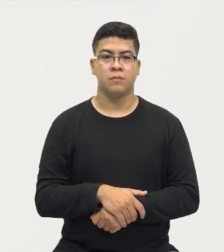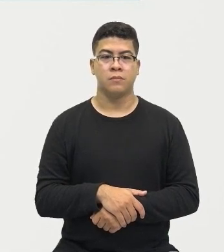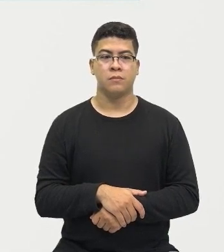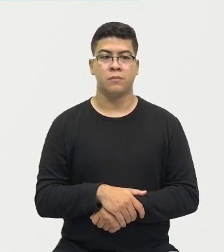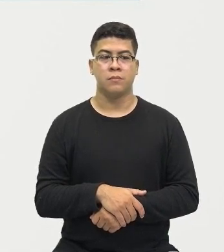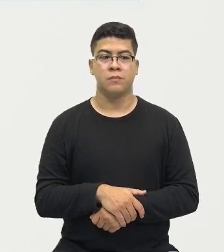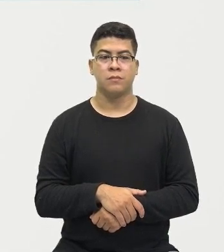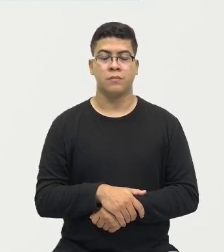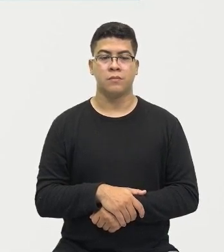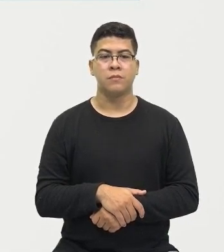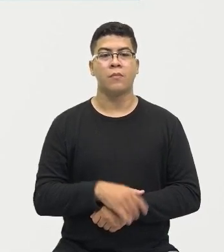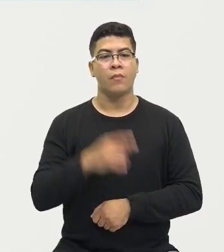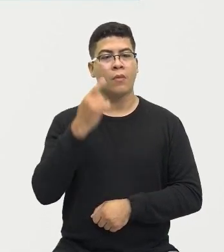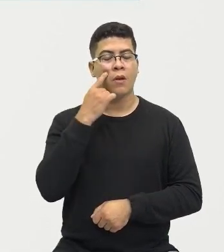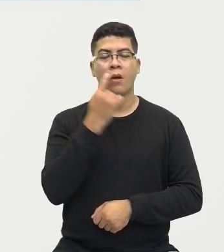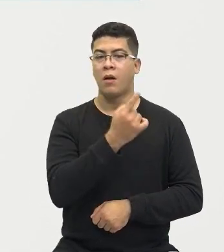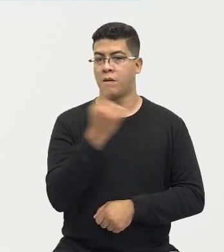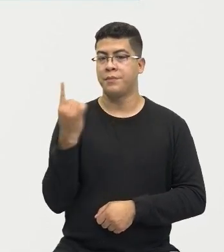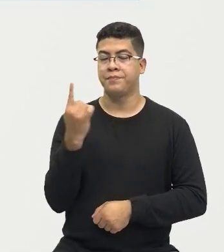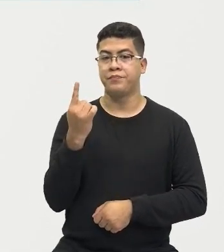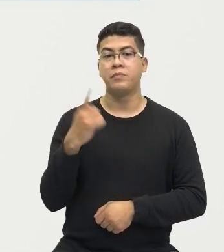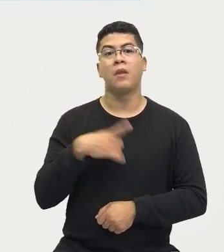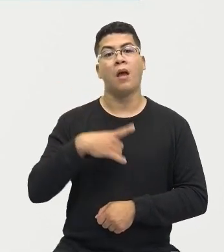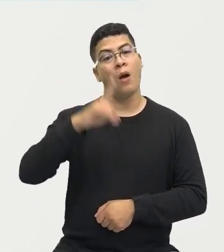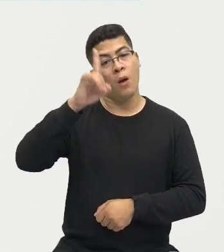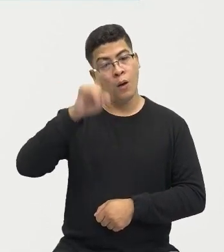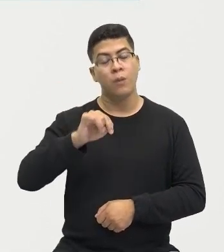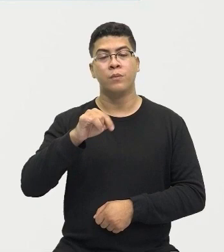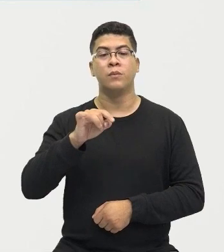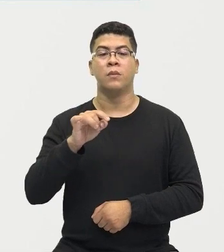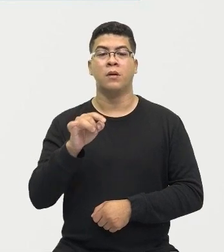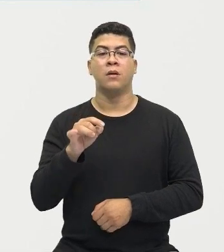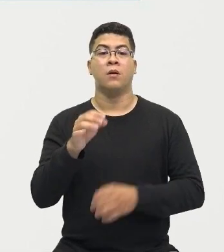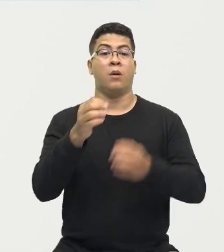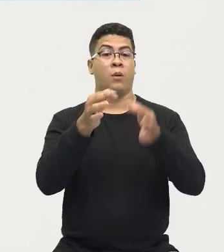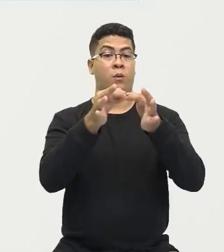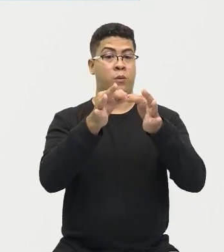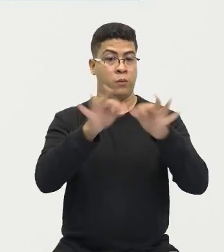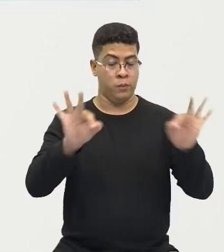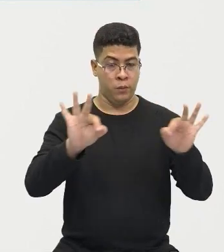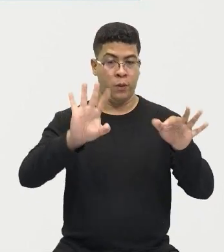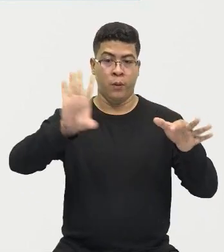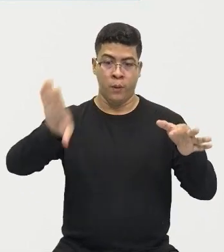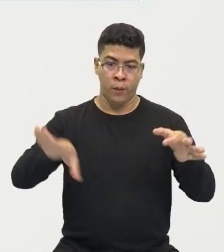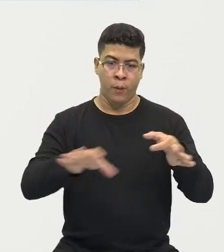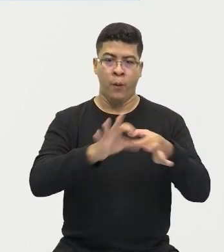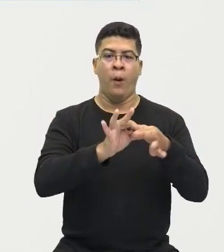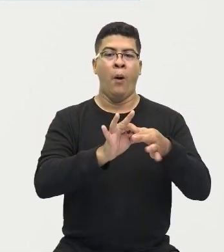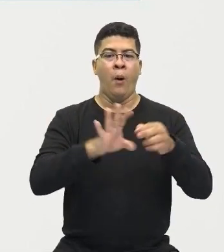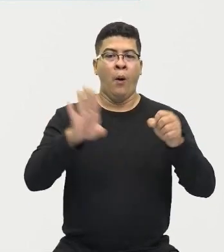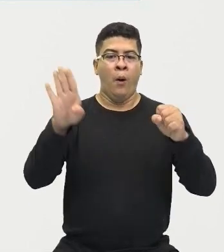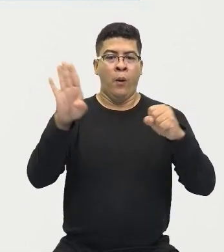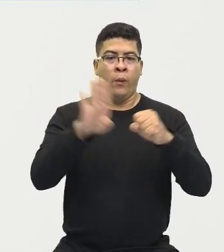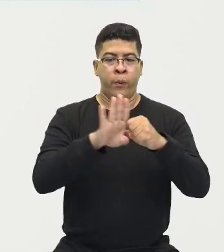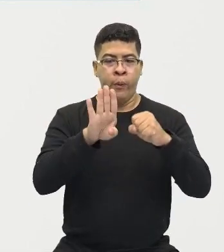Quando ela estiver fazendo esse papel de sujeito, ela é uma oração